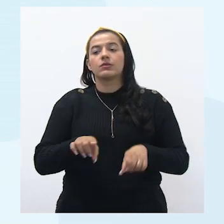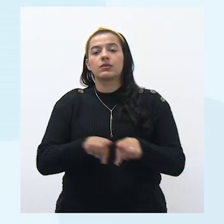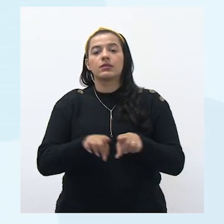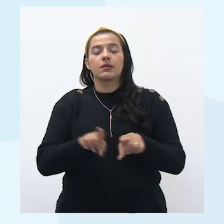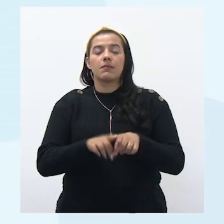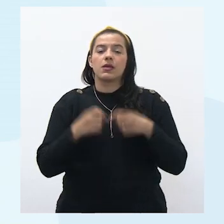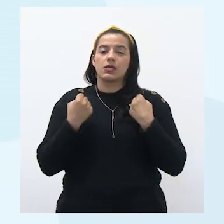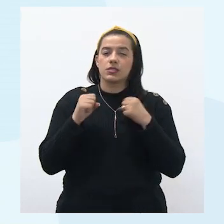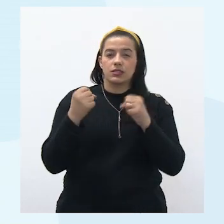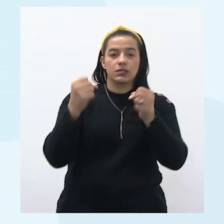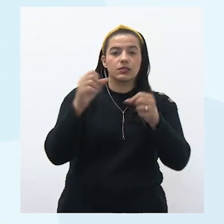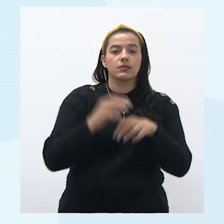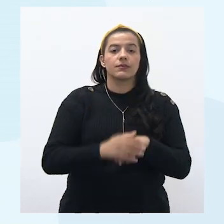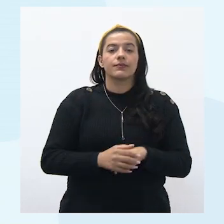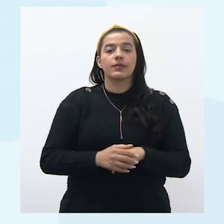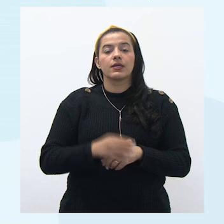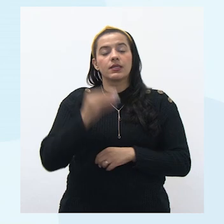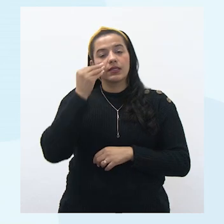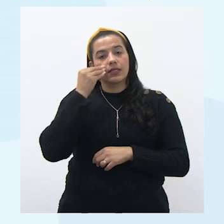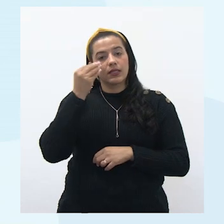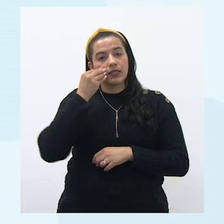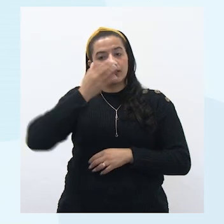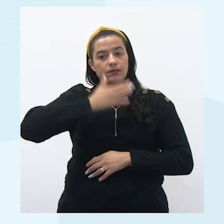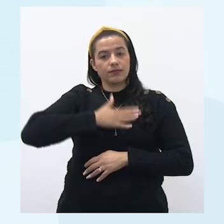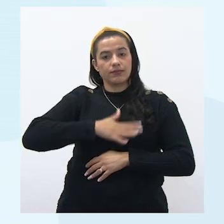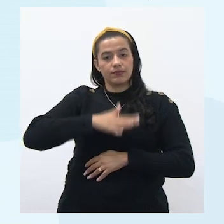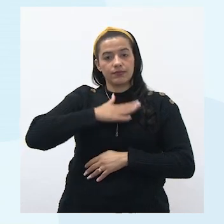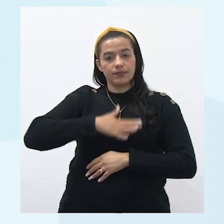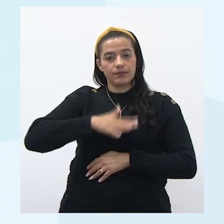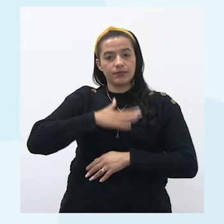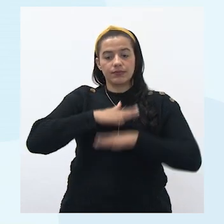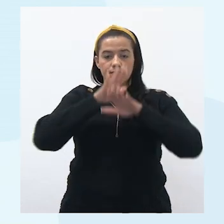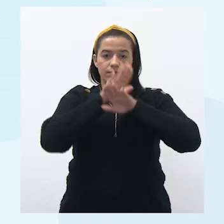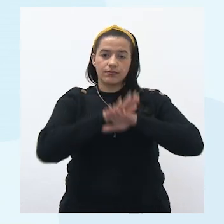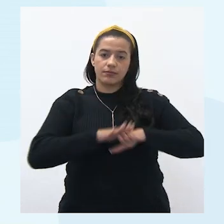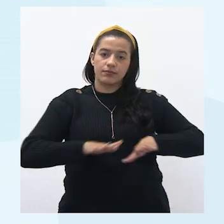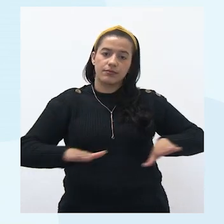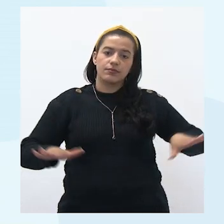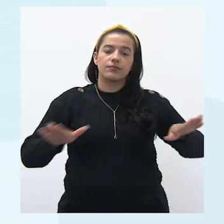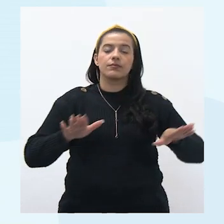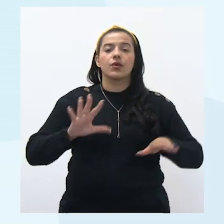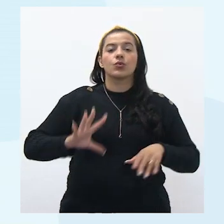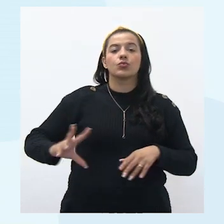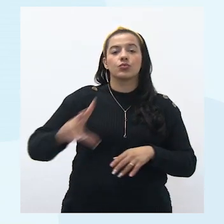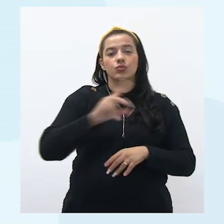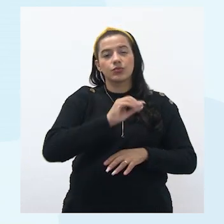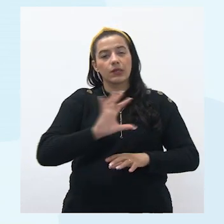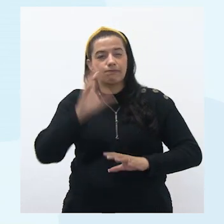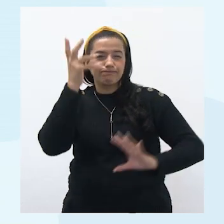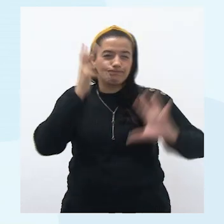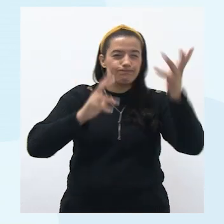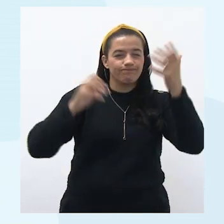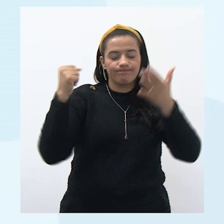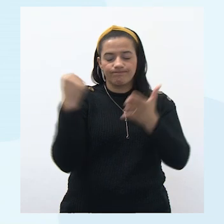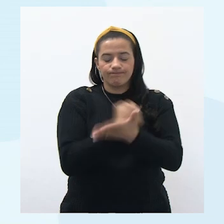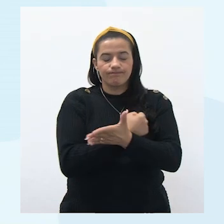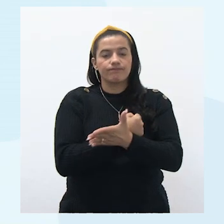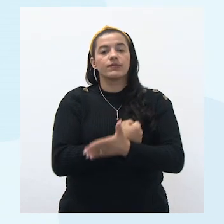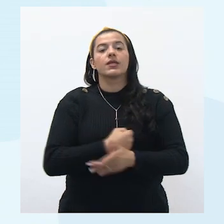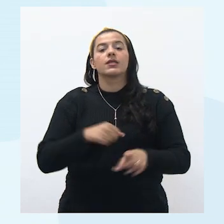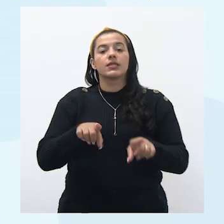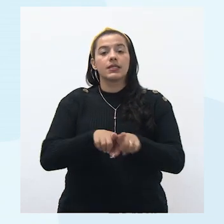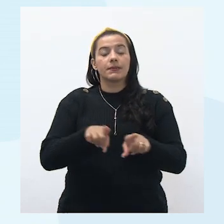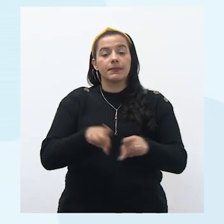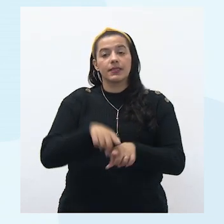irritação, mantendo a tranquilidade, a serenidade perante as frustrações,